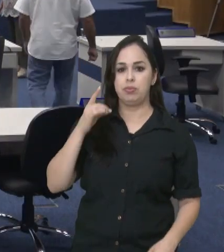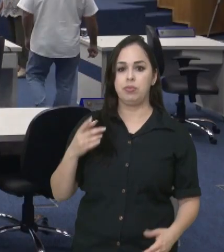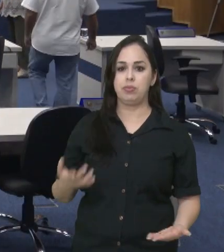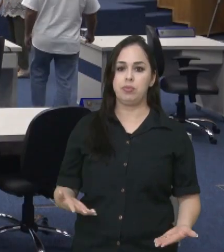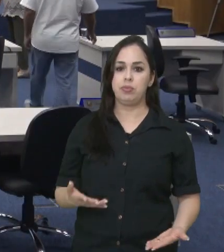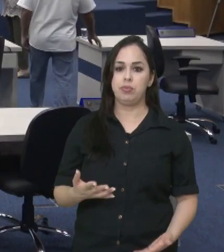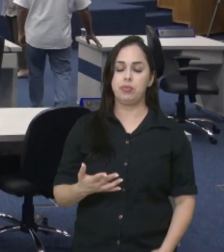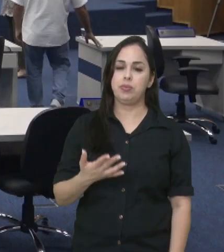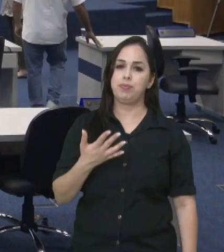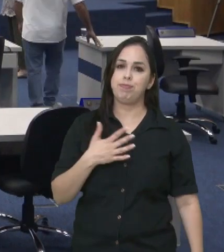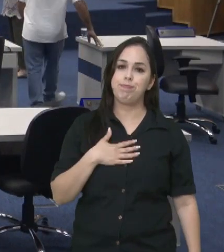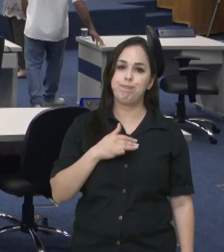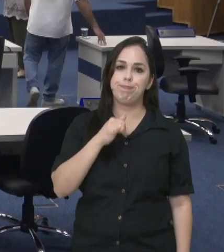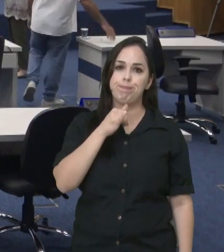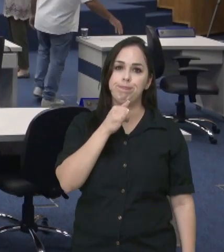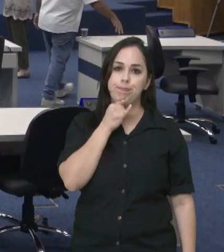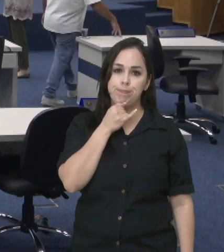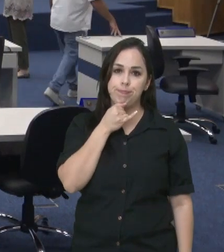lastimo muito a